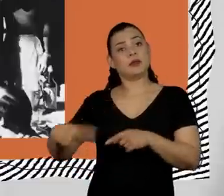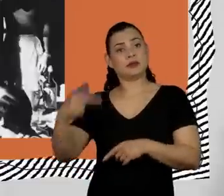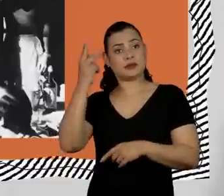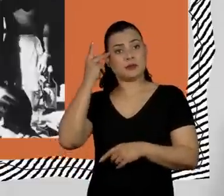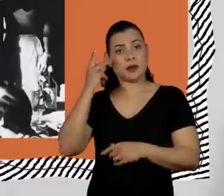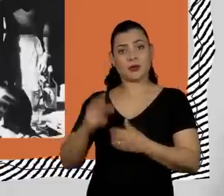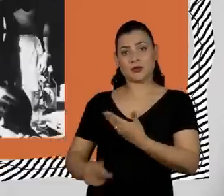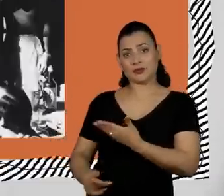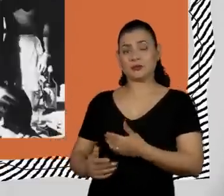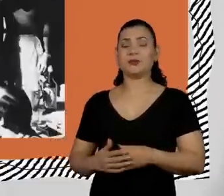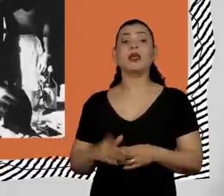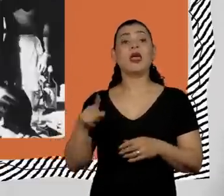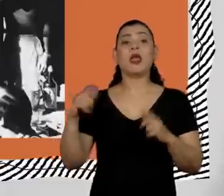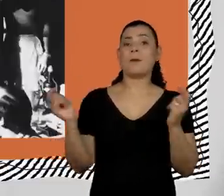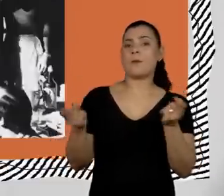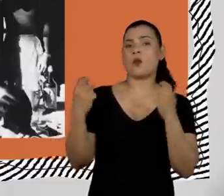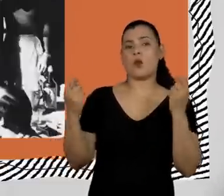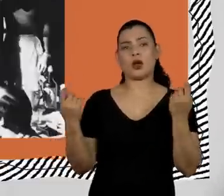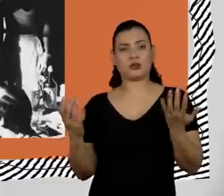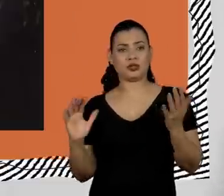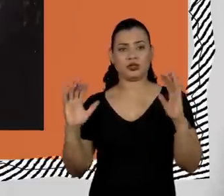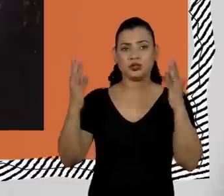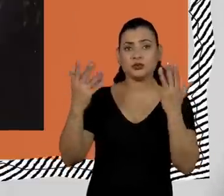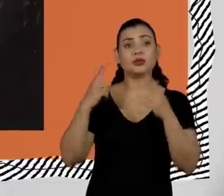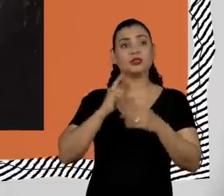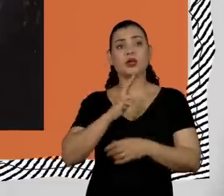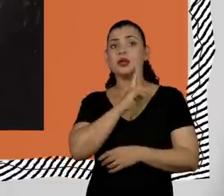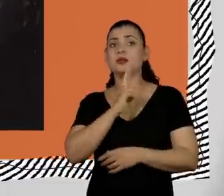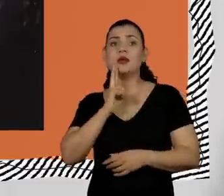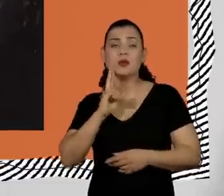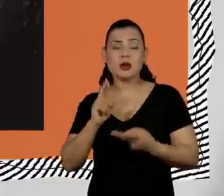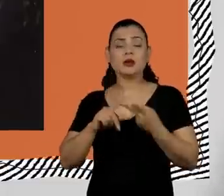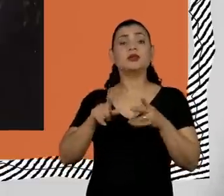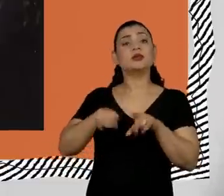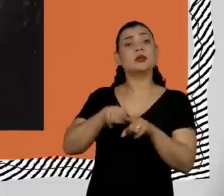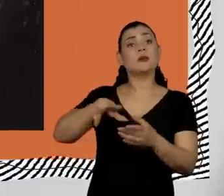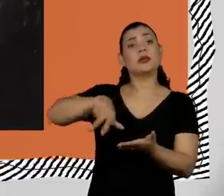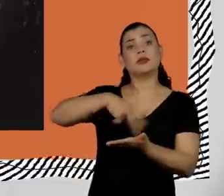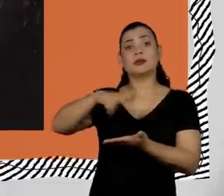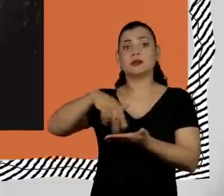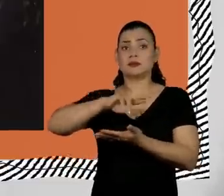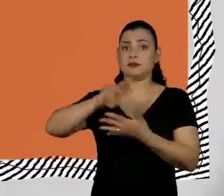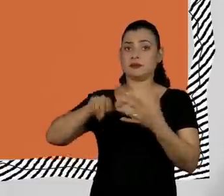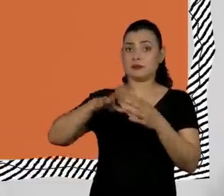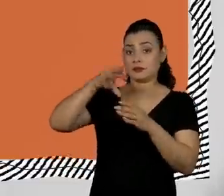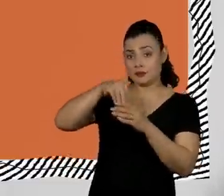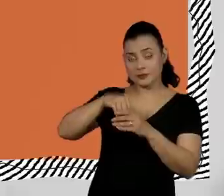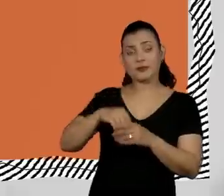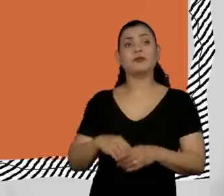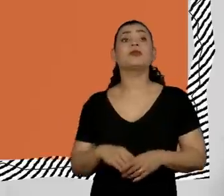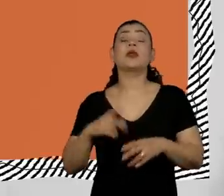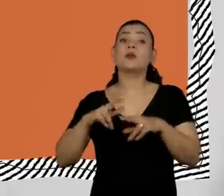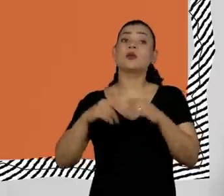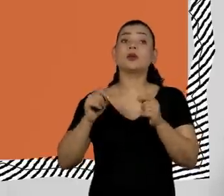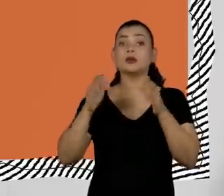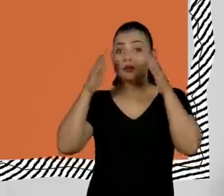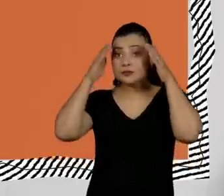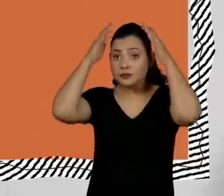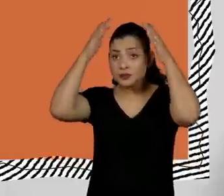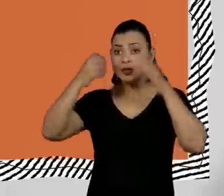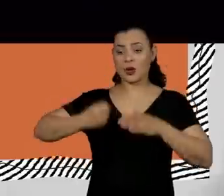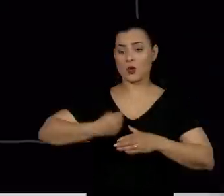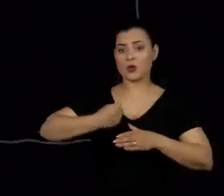e lá era uma boate com um restaurante e dançante e os chefes os